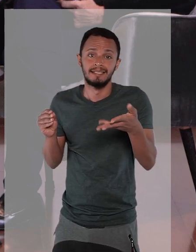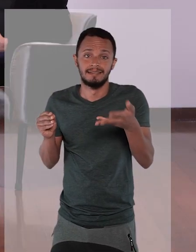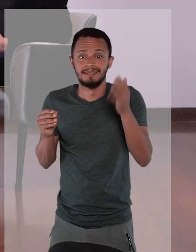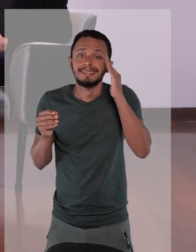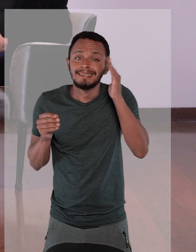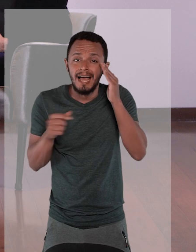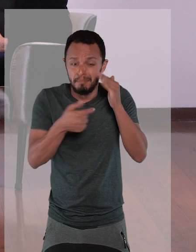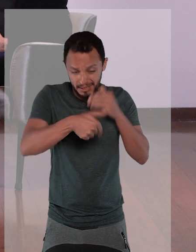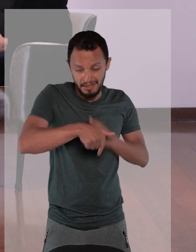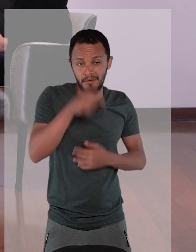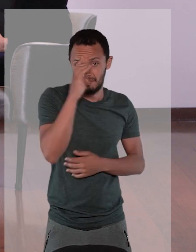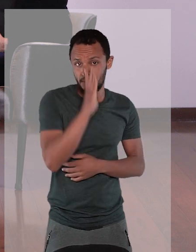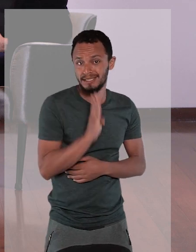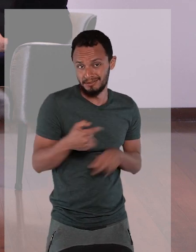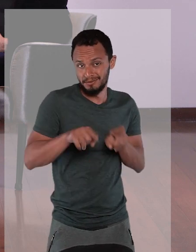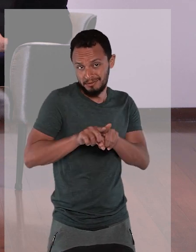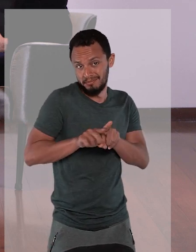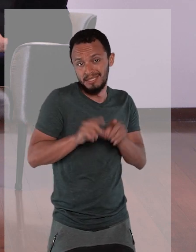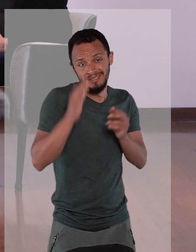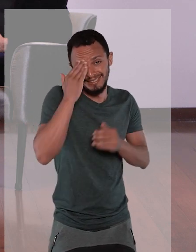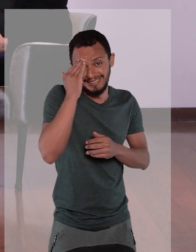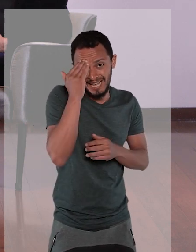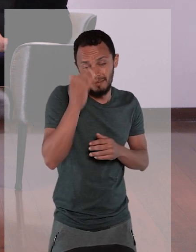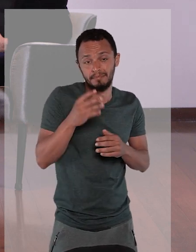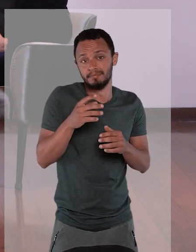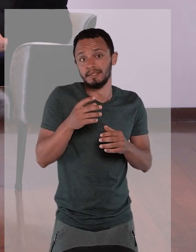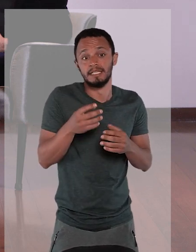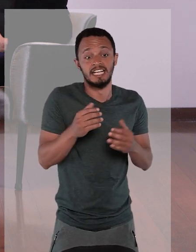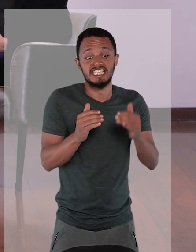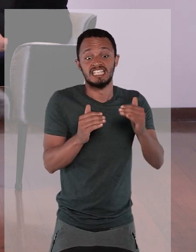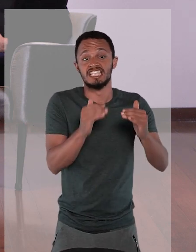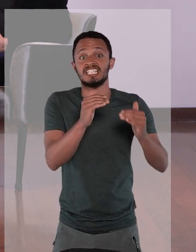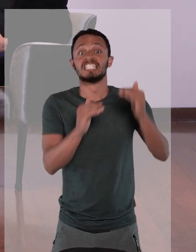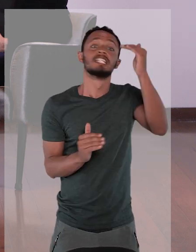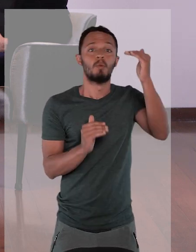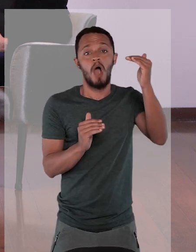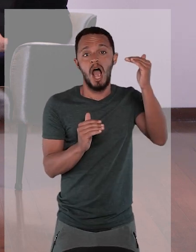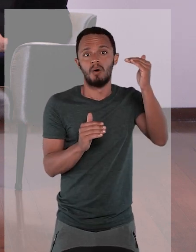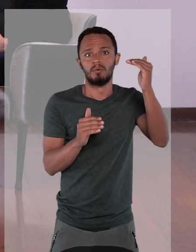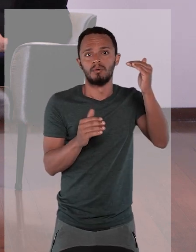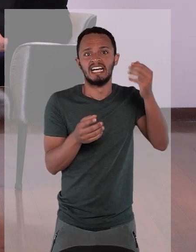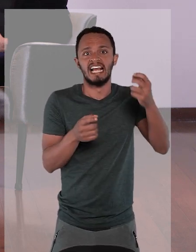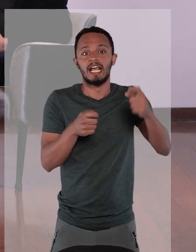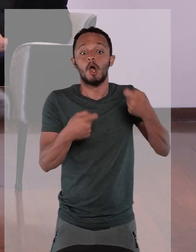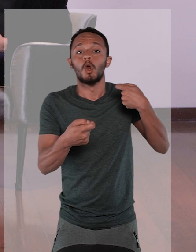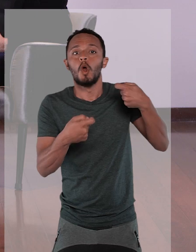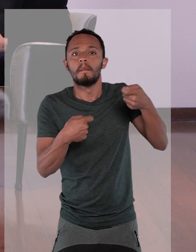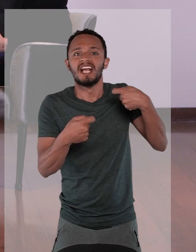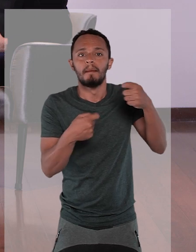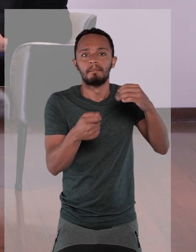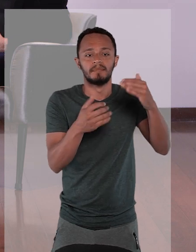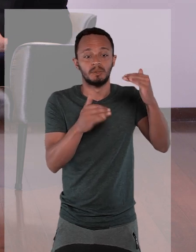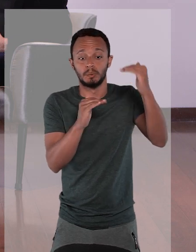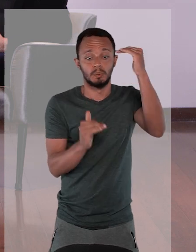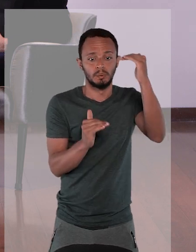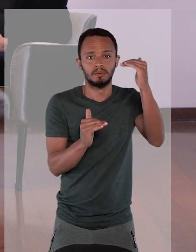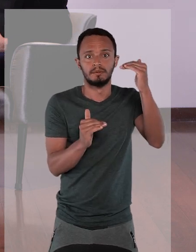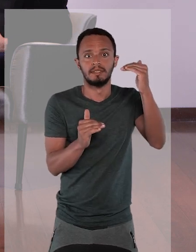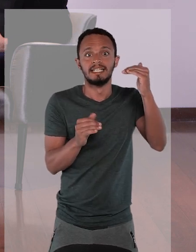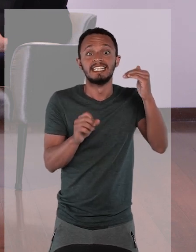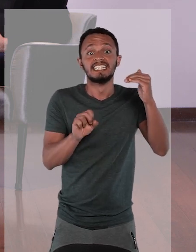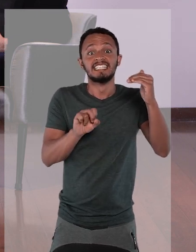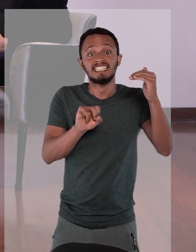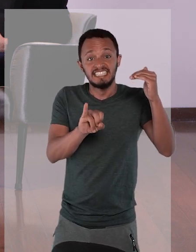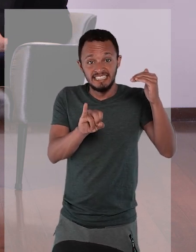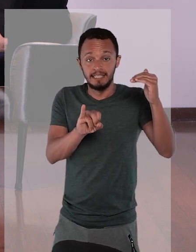eu disse isso, num país desigual como o Brasil, se nós não tivermos a participação da iniciativa privada,